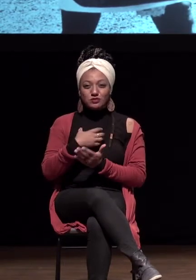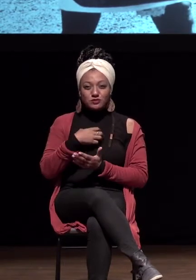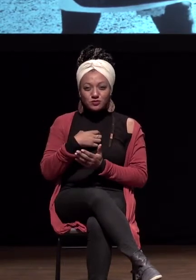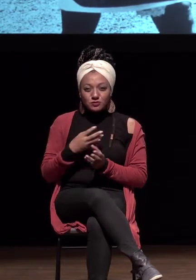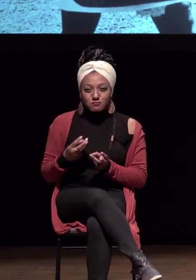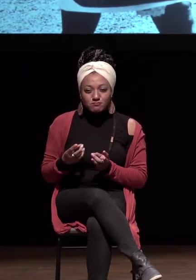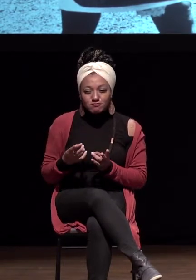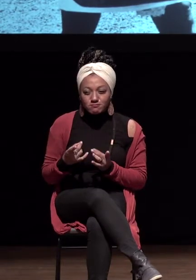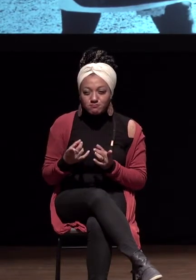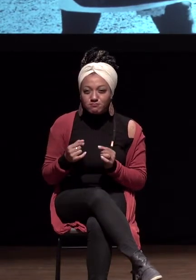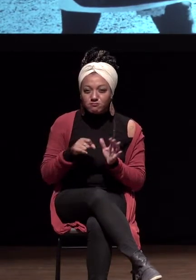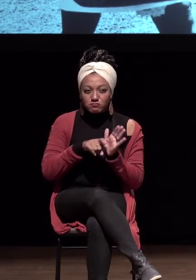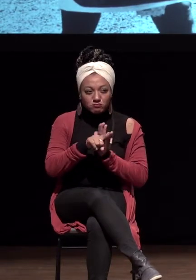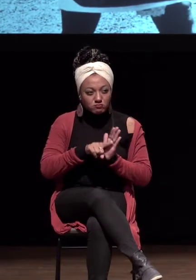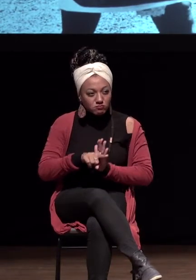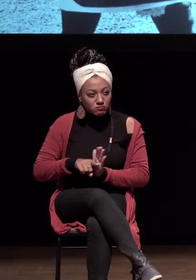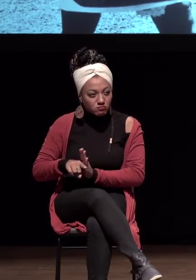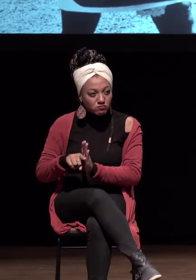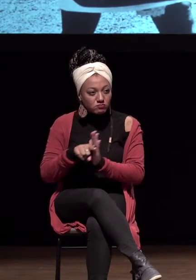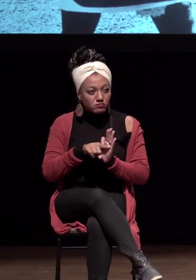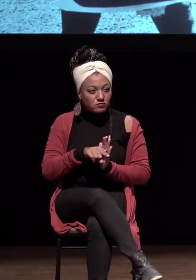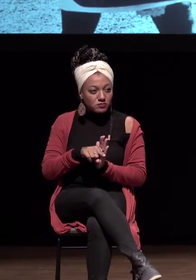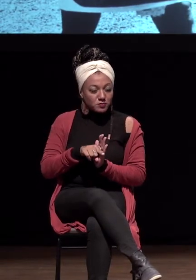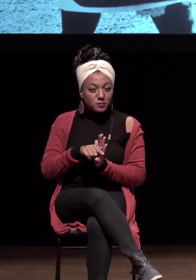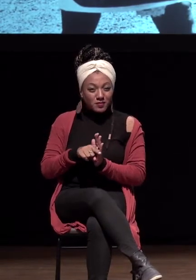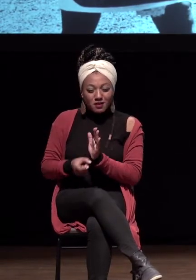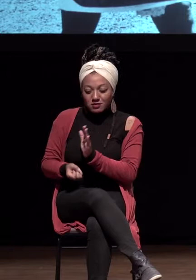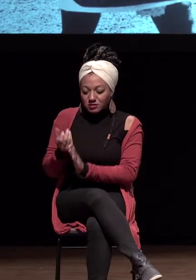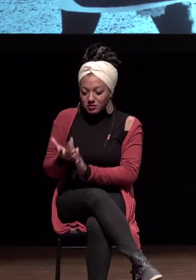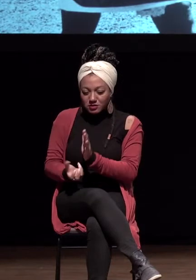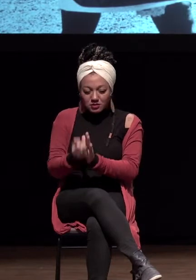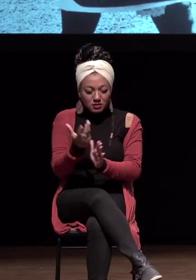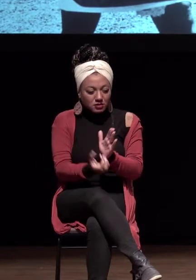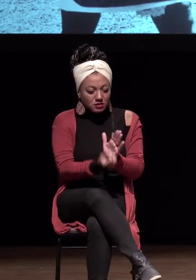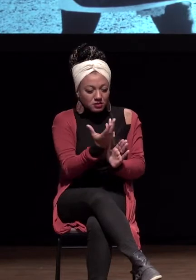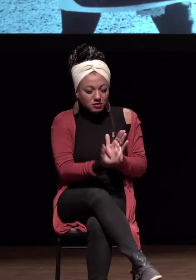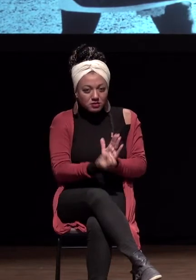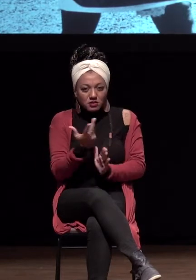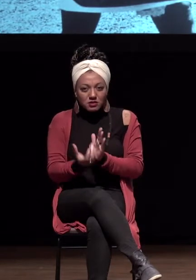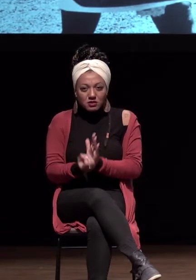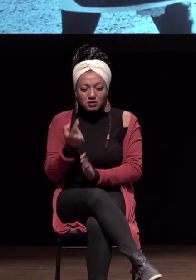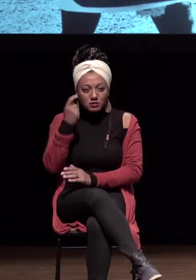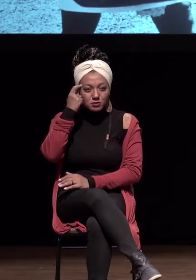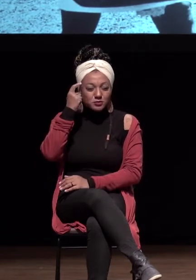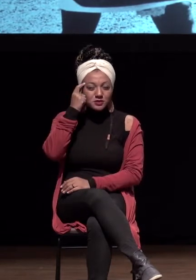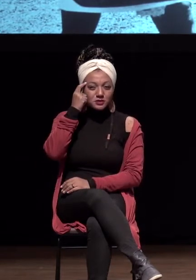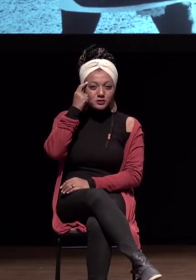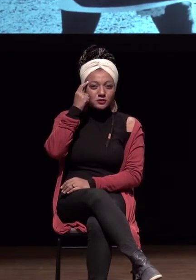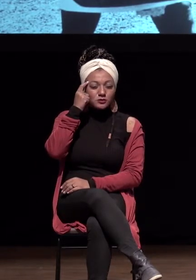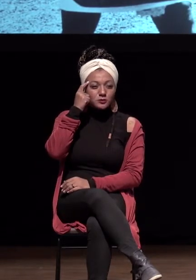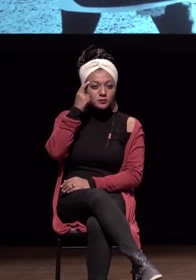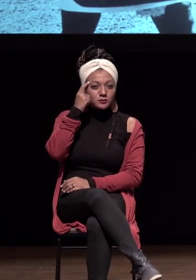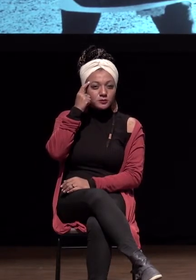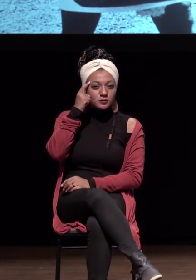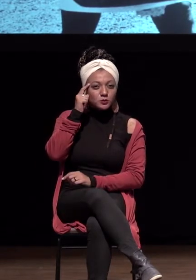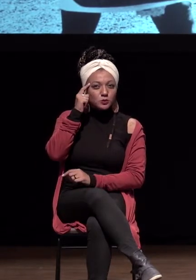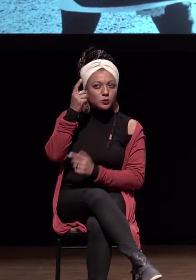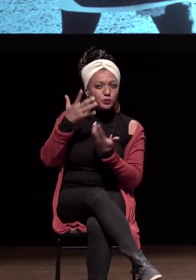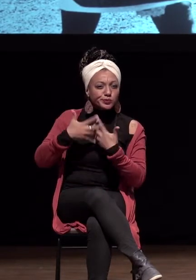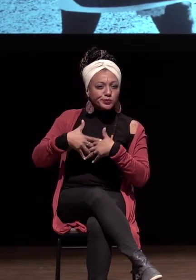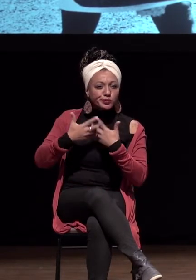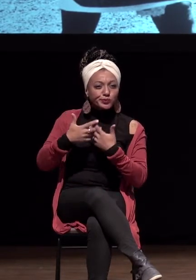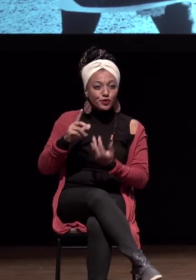cuidadosa cada processo que ela implementa, me faz pensar em quais são os lugares que nós,